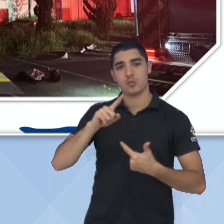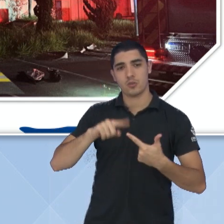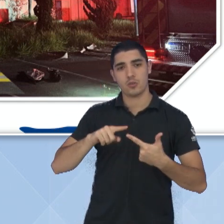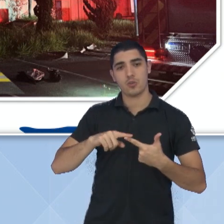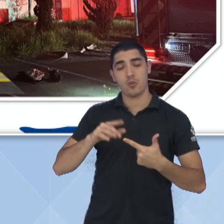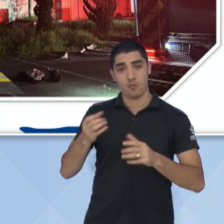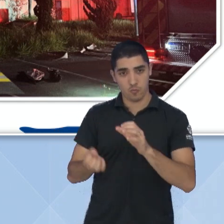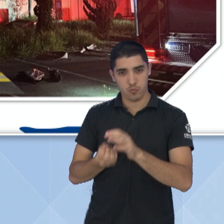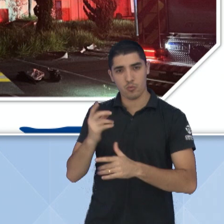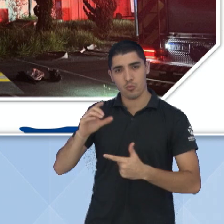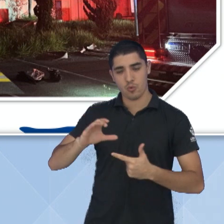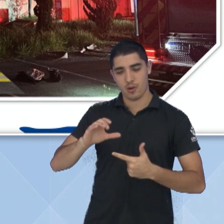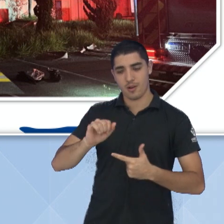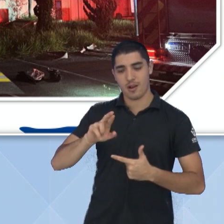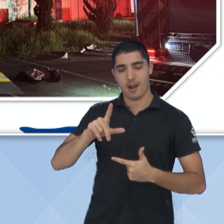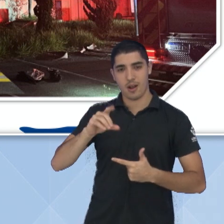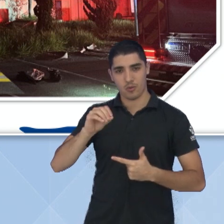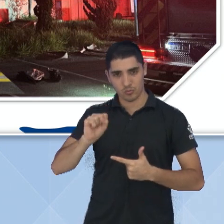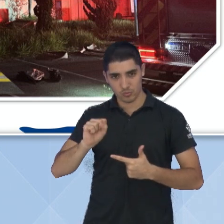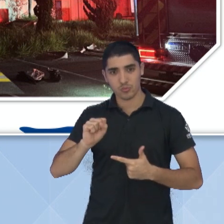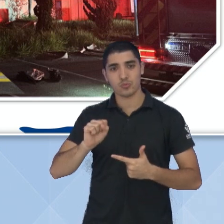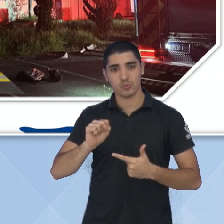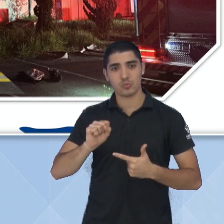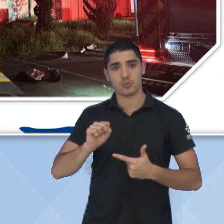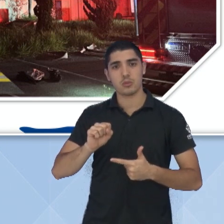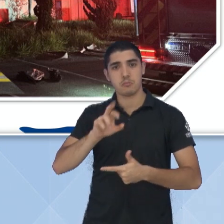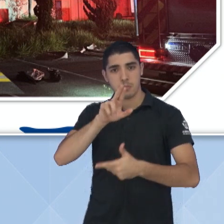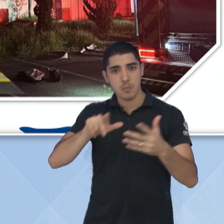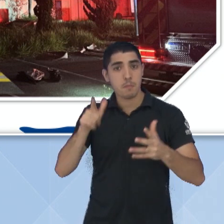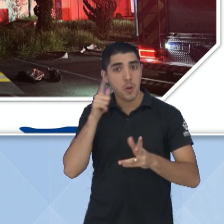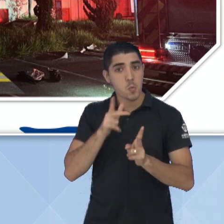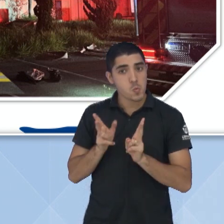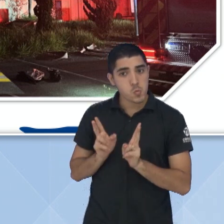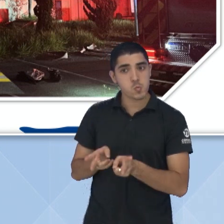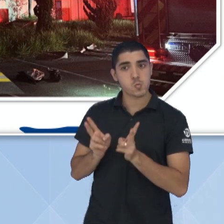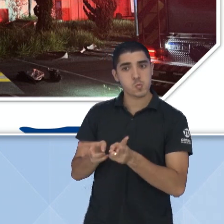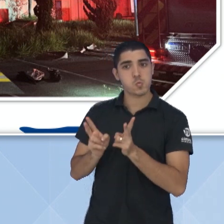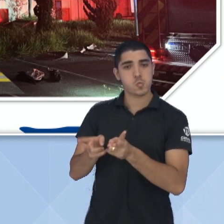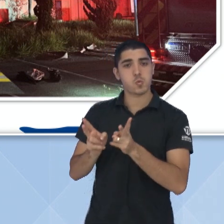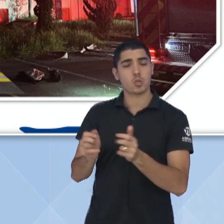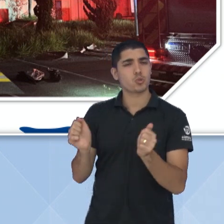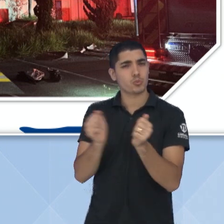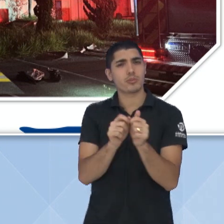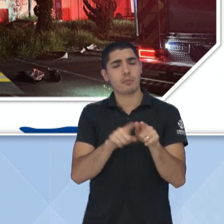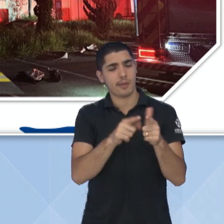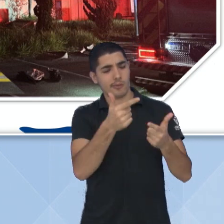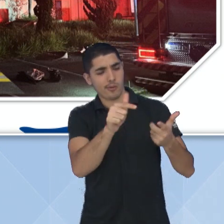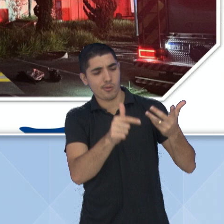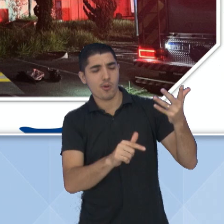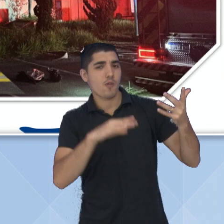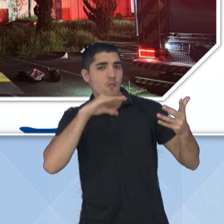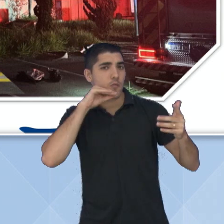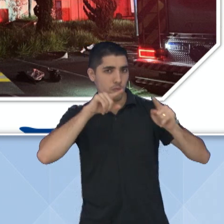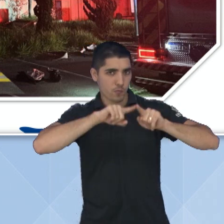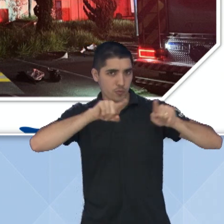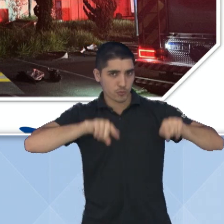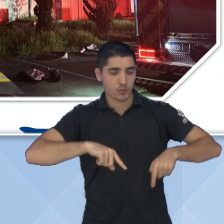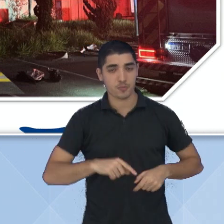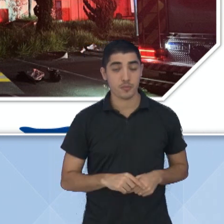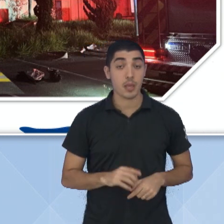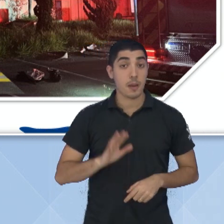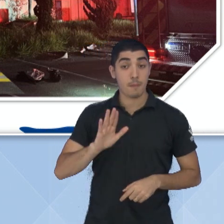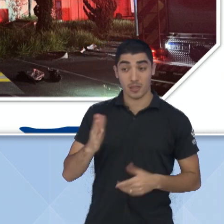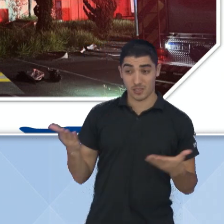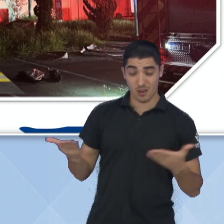Edson Carlesimo, e para funcionários como a Meire e outros funcionários. No entanto, o governo atual